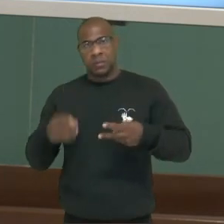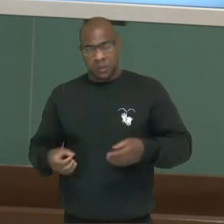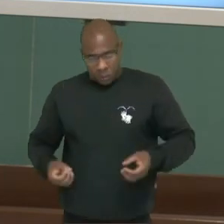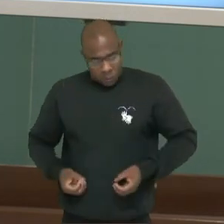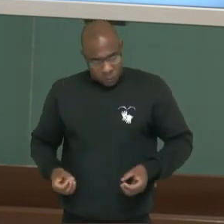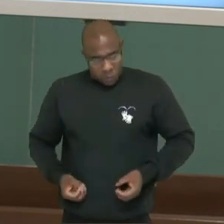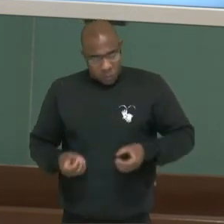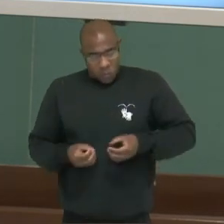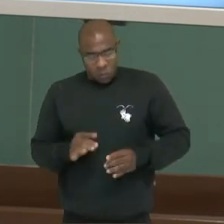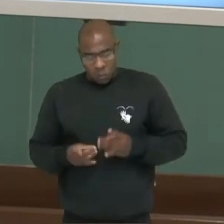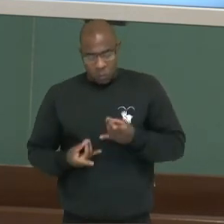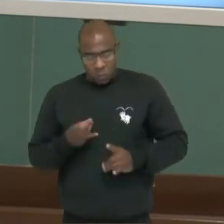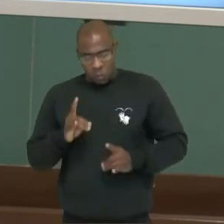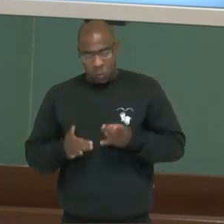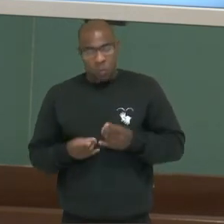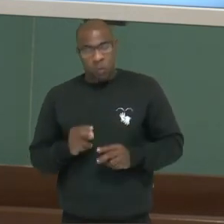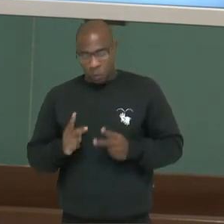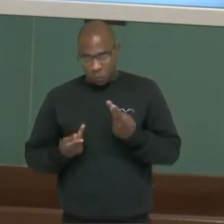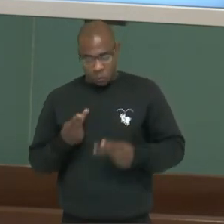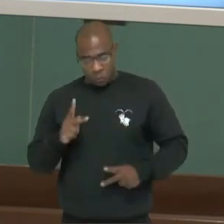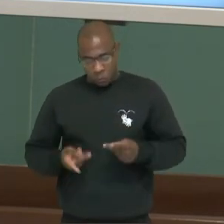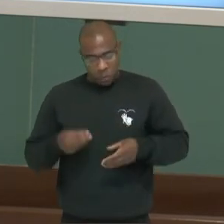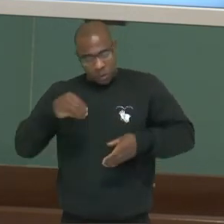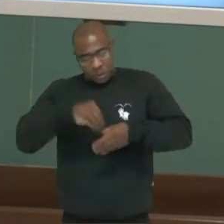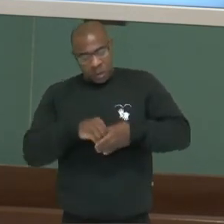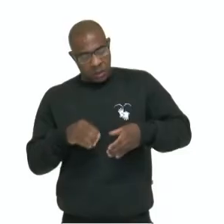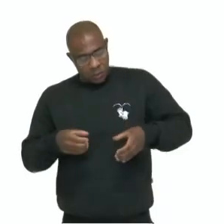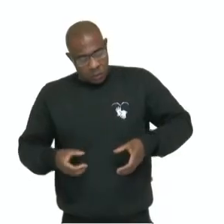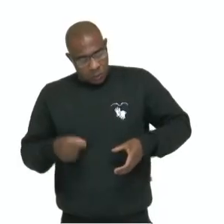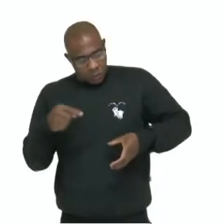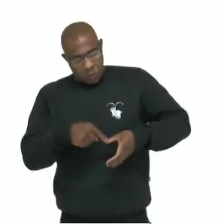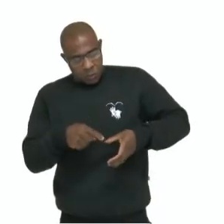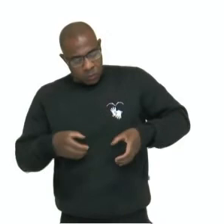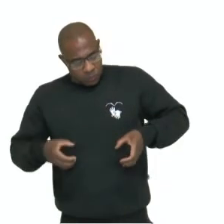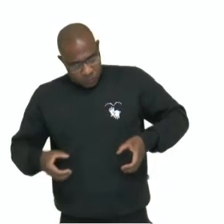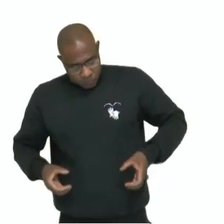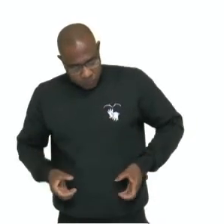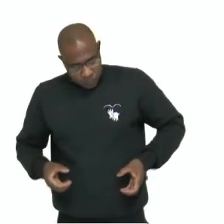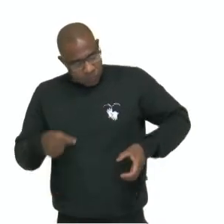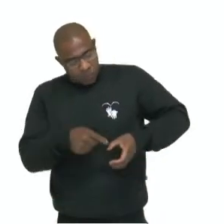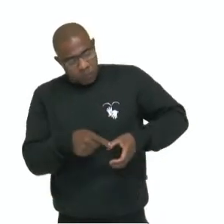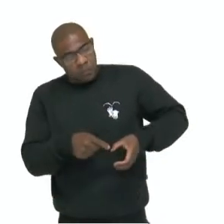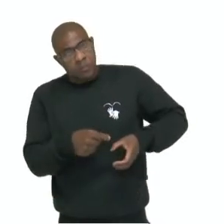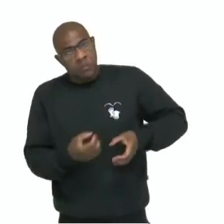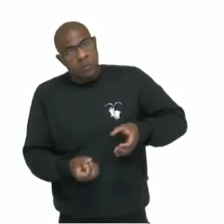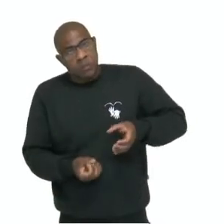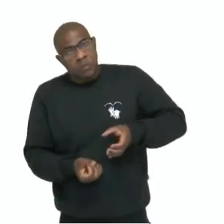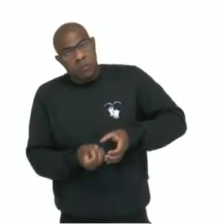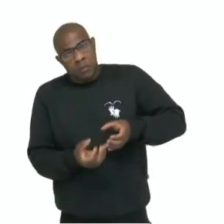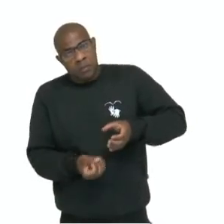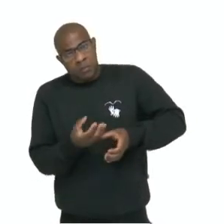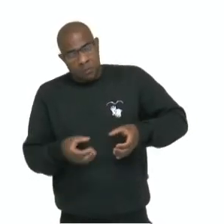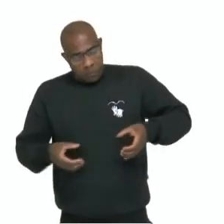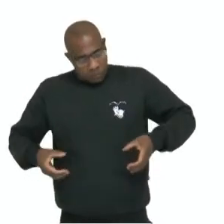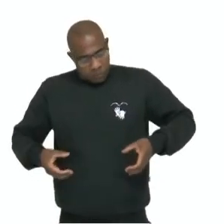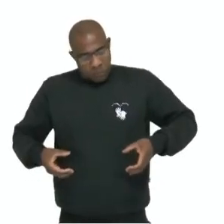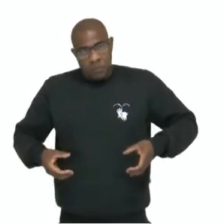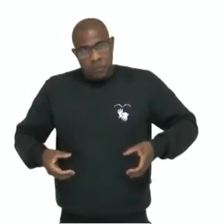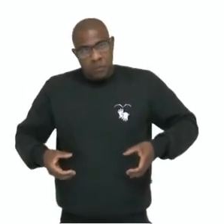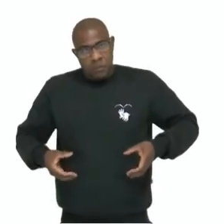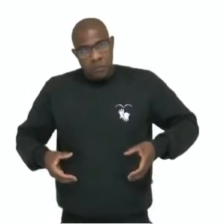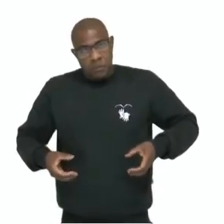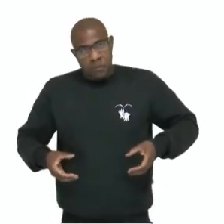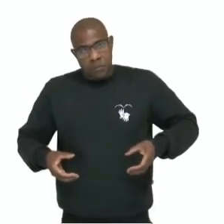e ele vai formar, o estrógeno vai atuar na formação desse endométrio, que é a